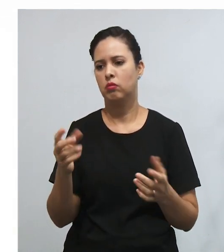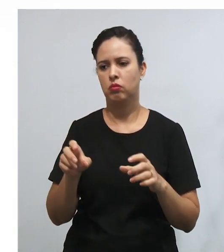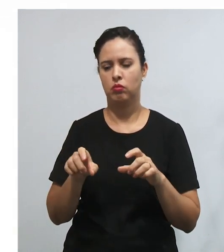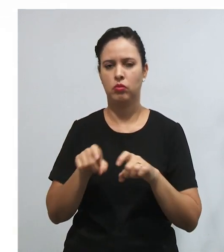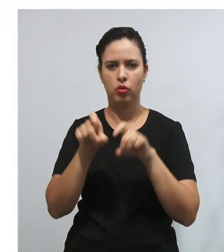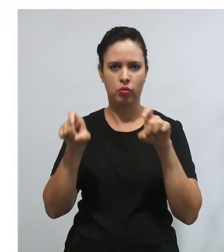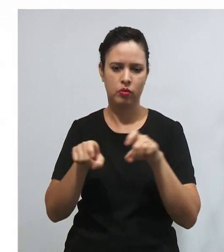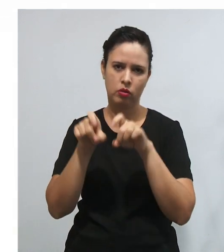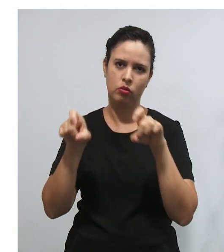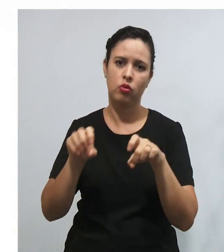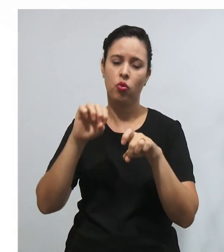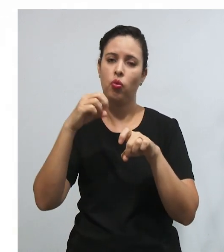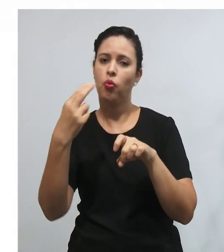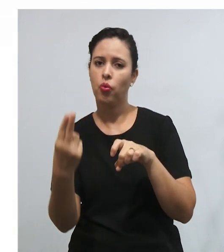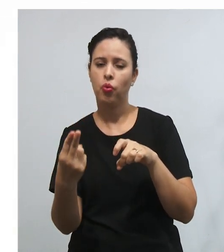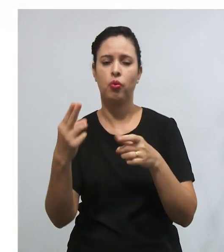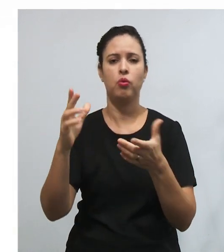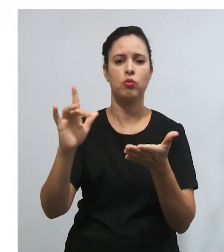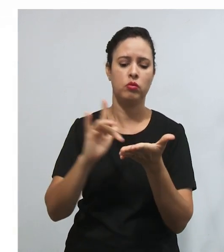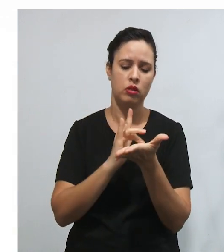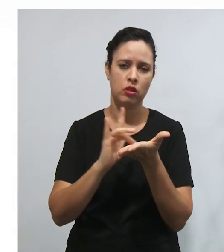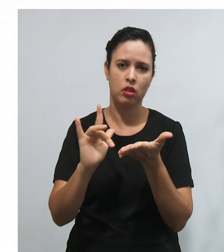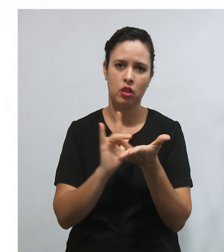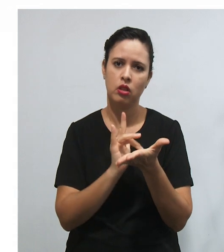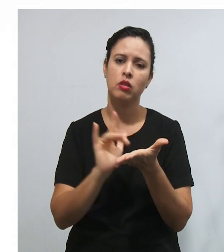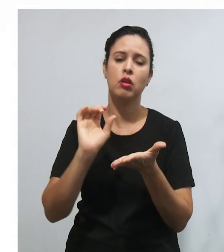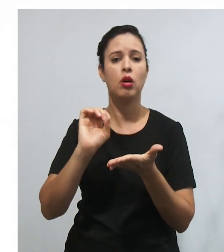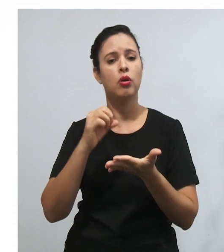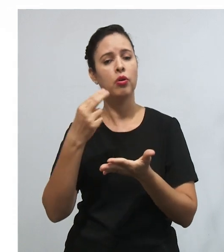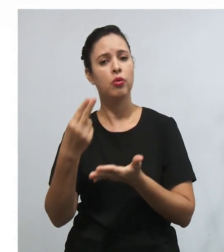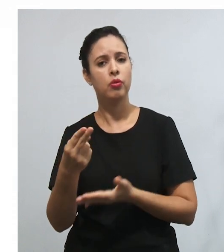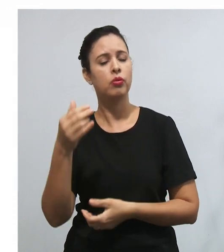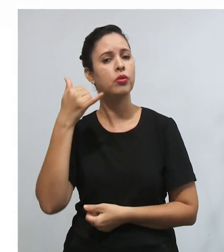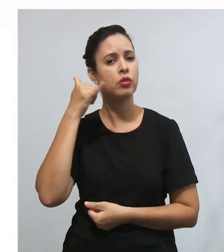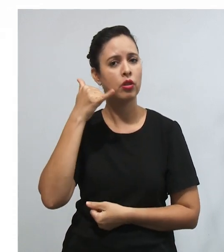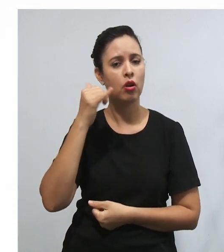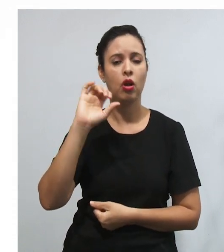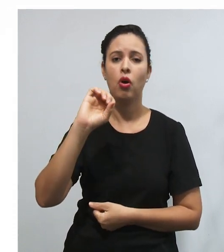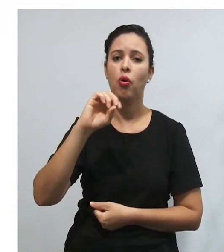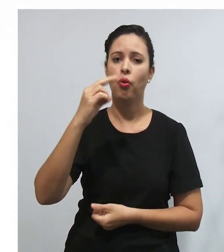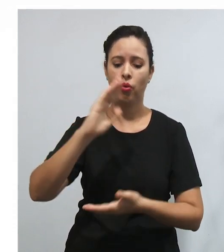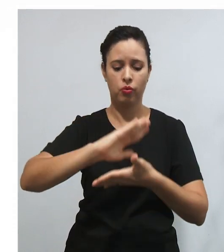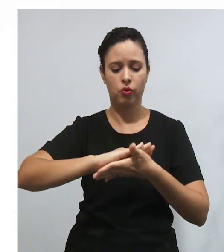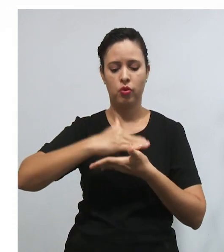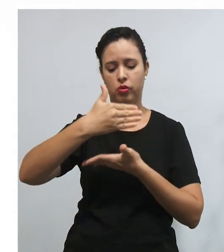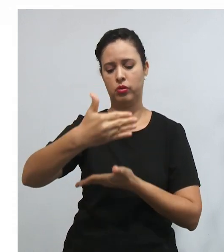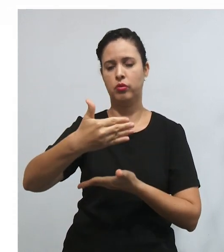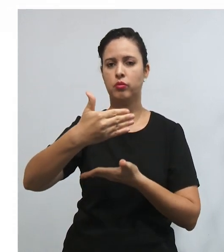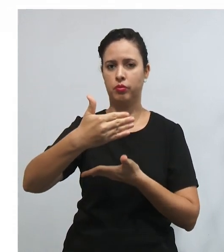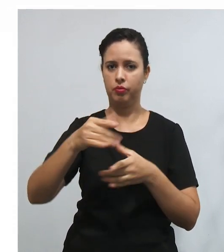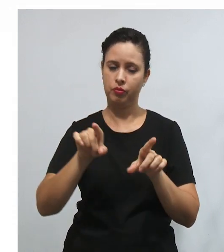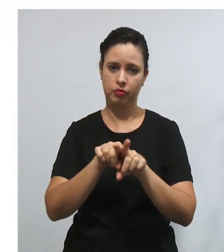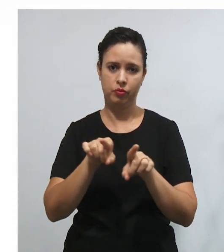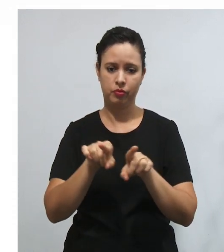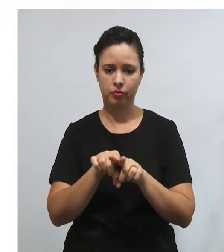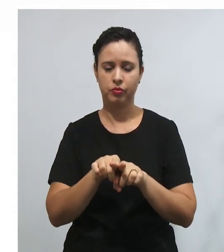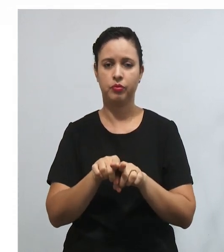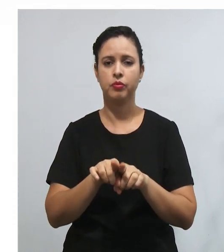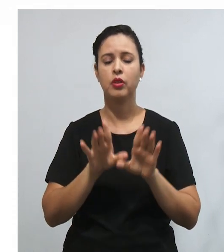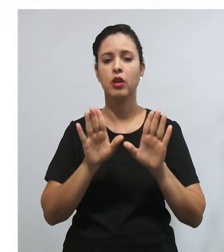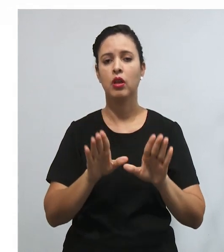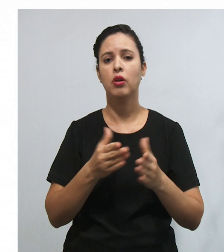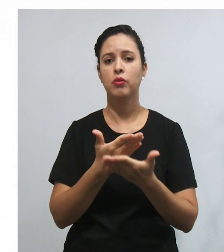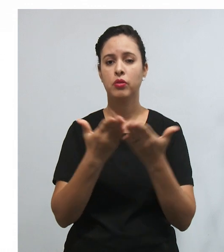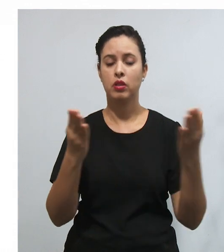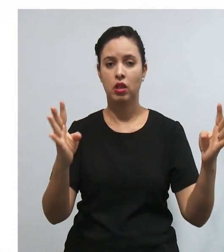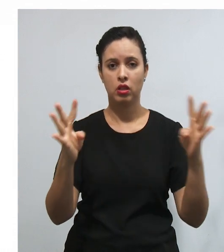ele está chamando de computador, mas a gente sabe que, né, a gente já tem vários dispositivos que fazem isso. O que eu quero chamar a atenção de vocês aqui é